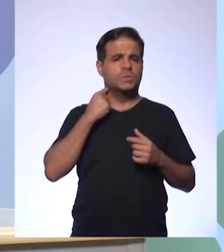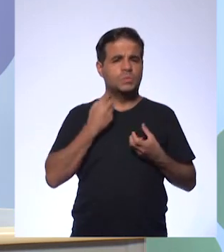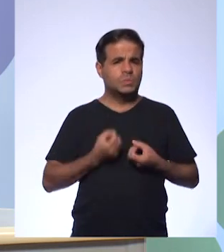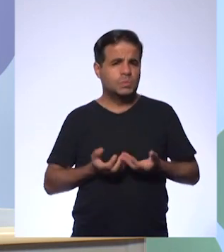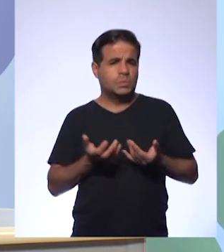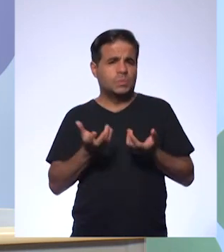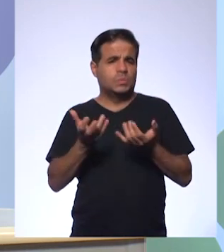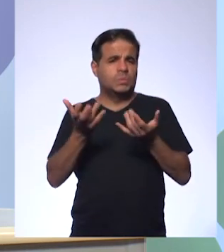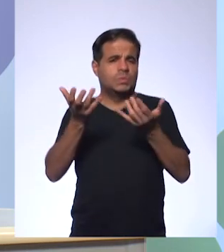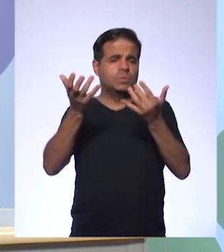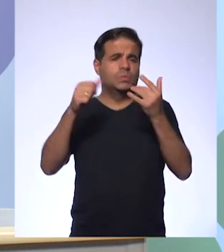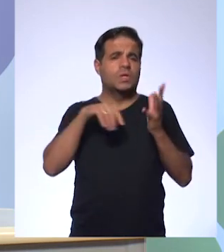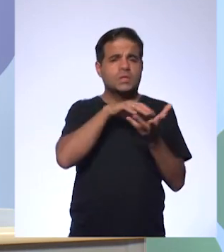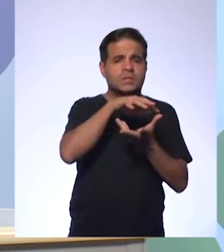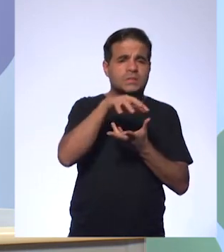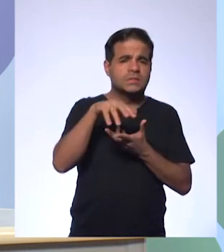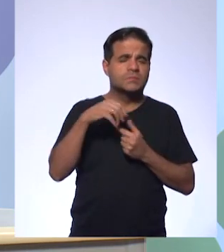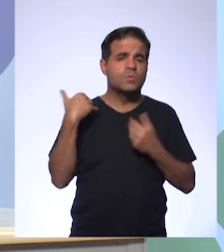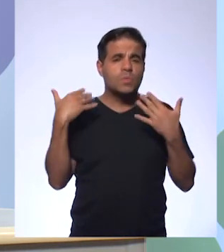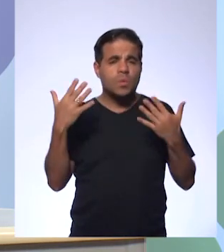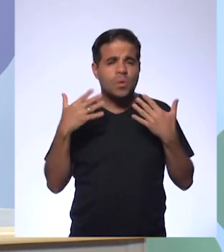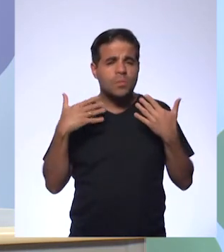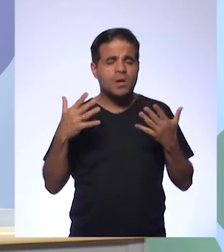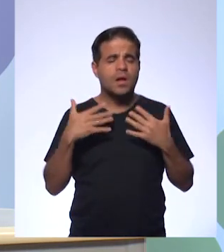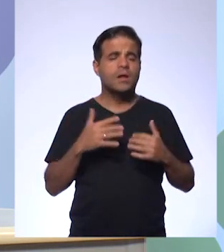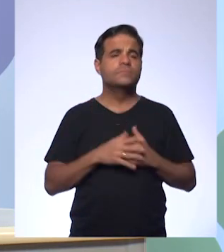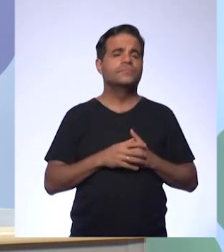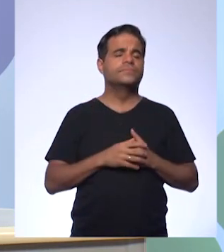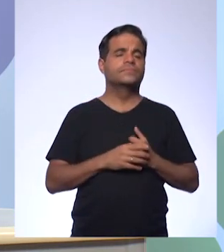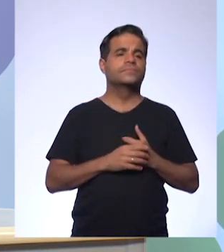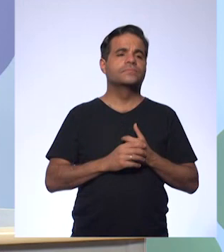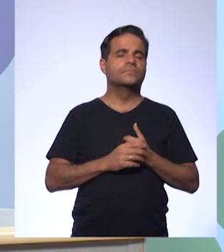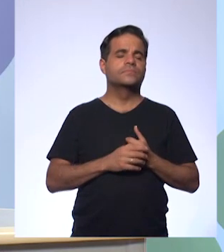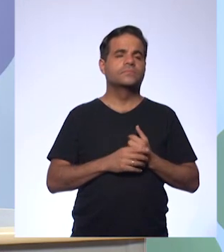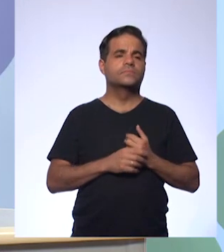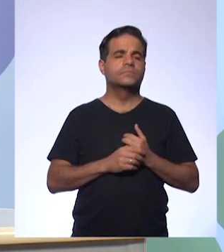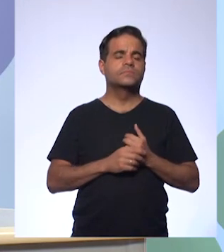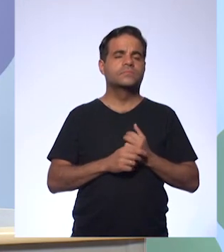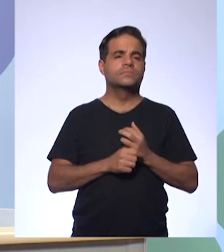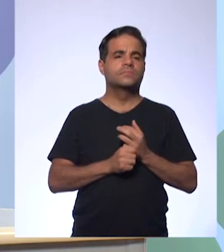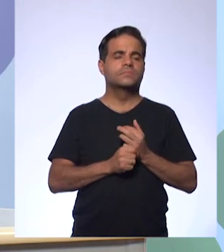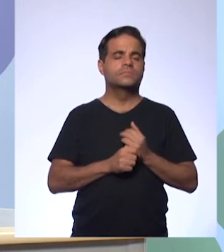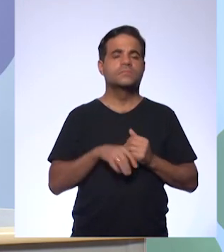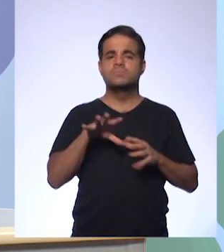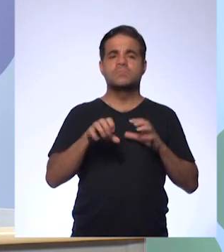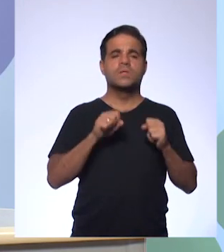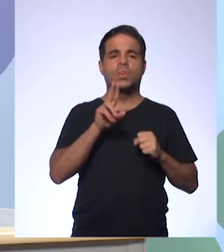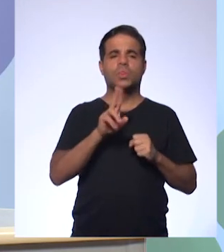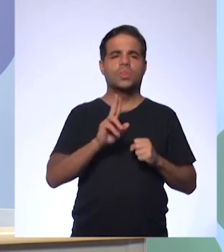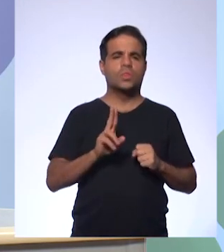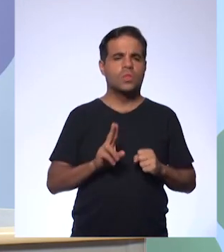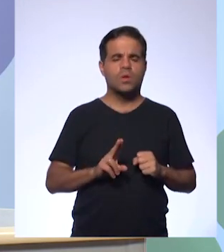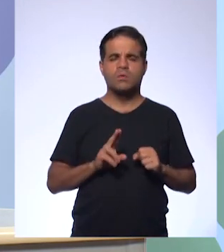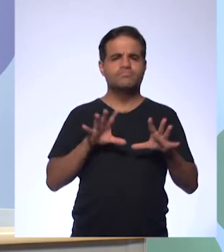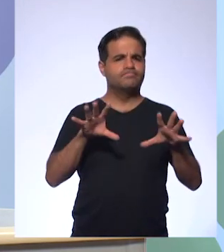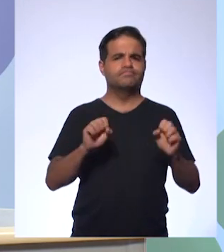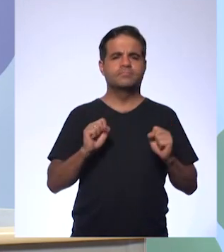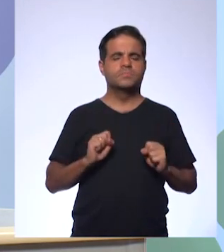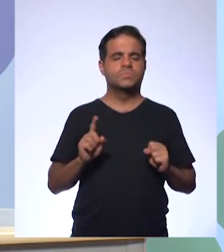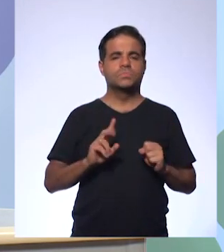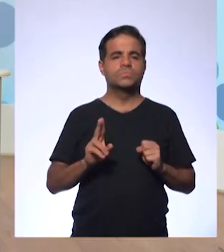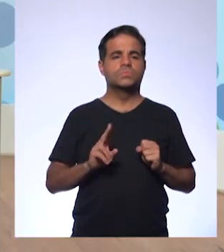aquecimento global. Que mais? Eu não peguei alguns nomes. Não mas precisa vamos lá. pegar nomes, mas